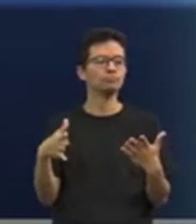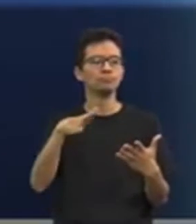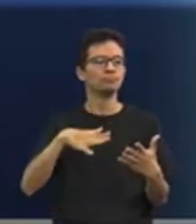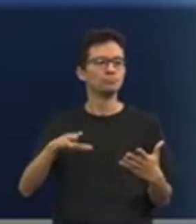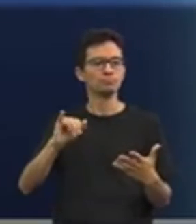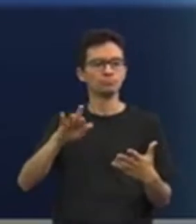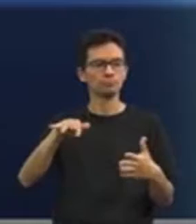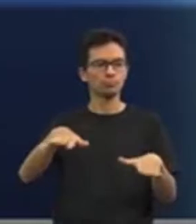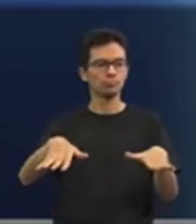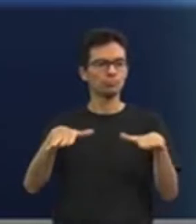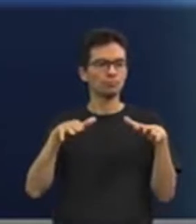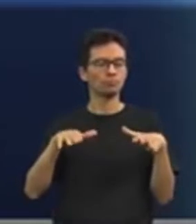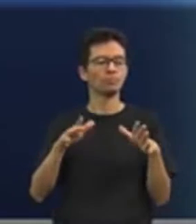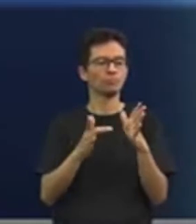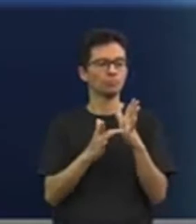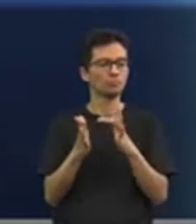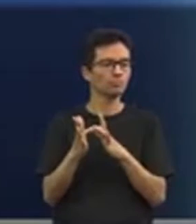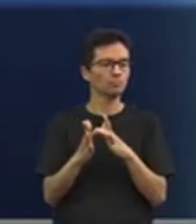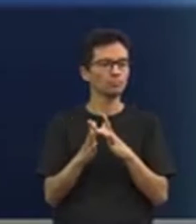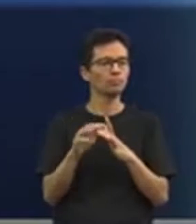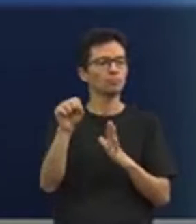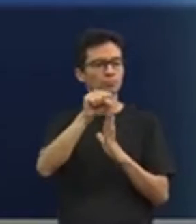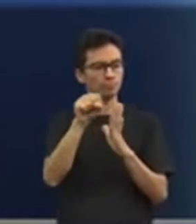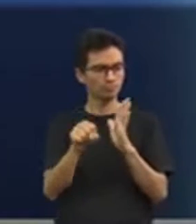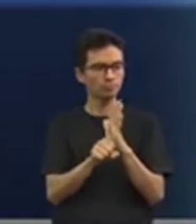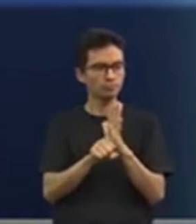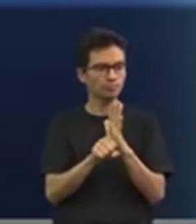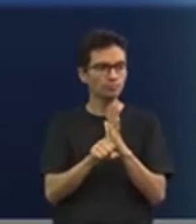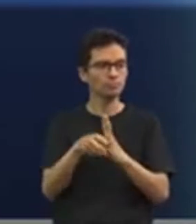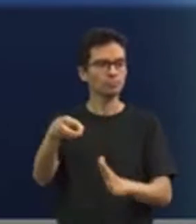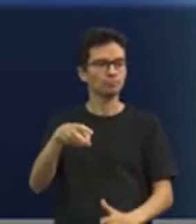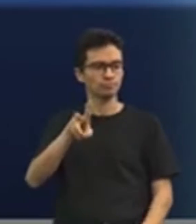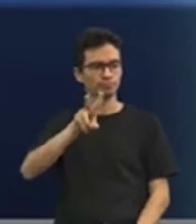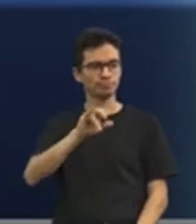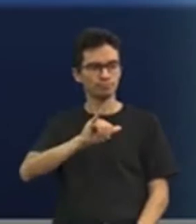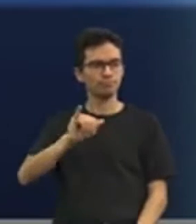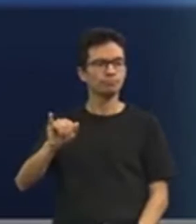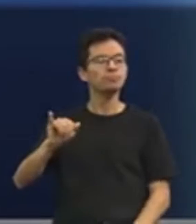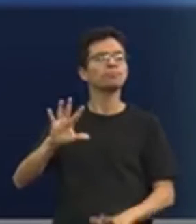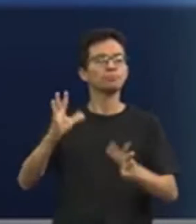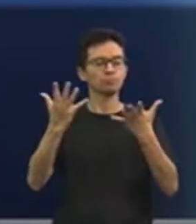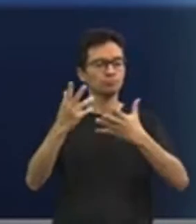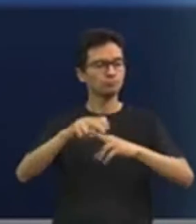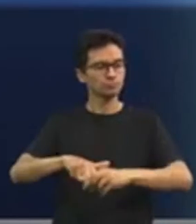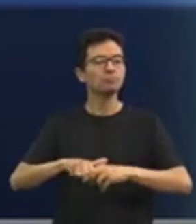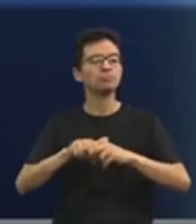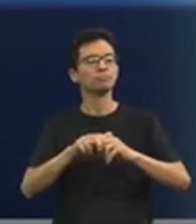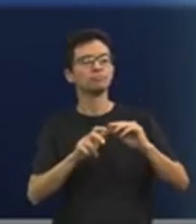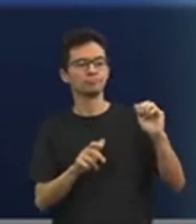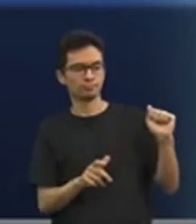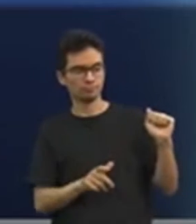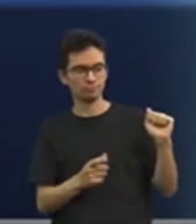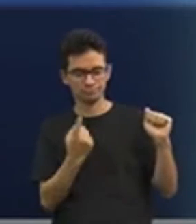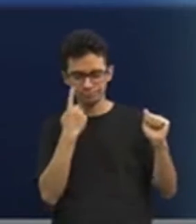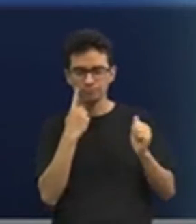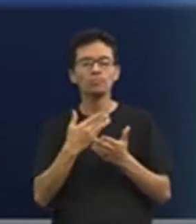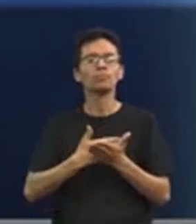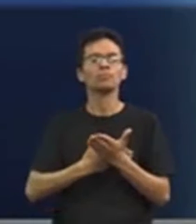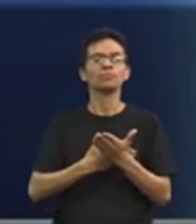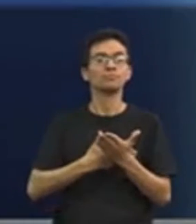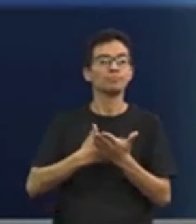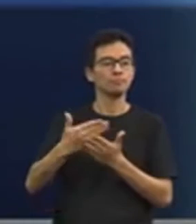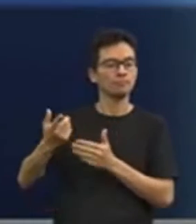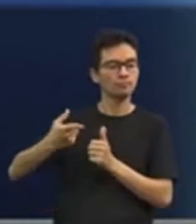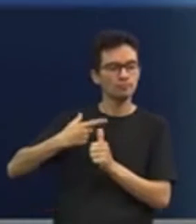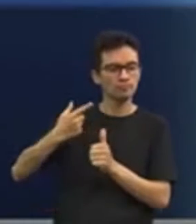parte do auditório Cristão dos é oi oi 17 perdão decorre da repare o que ele coloca logo para